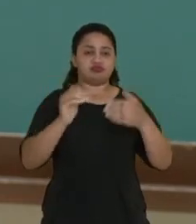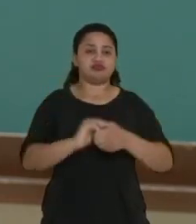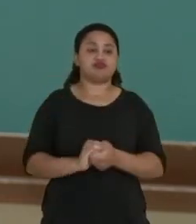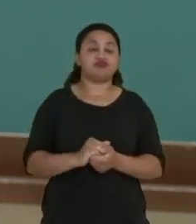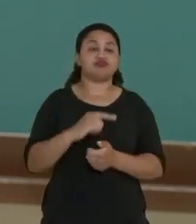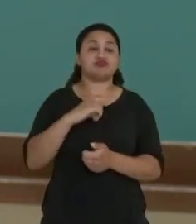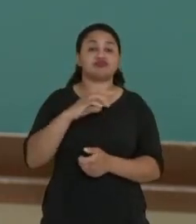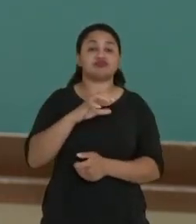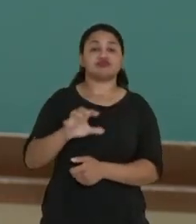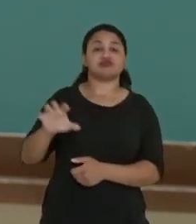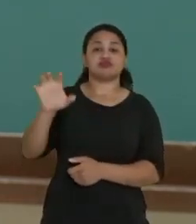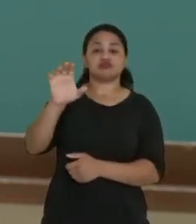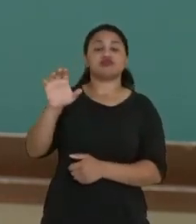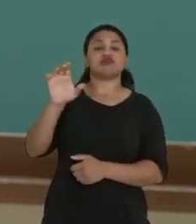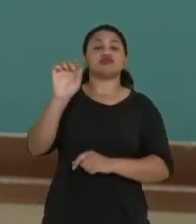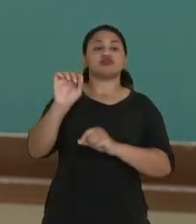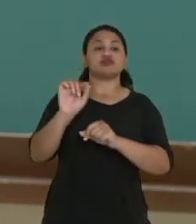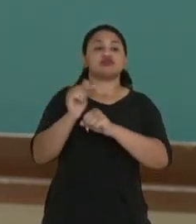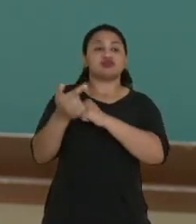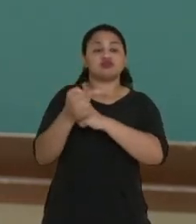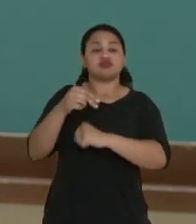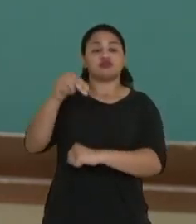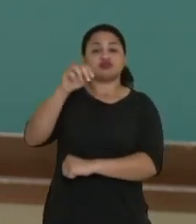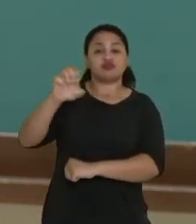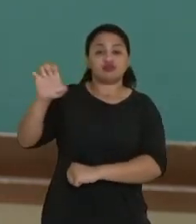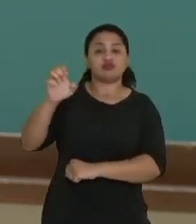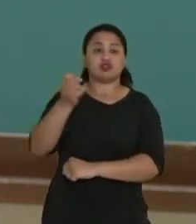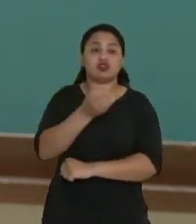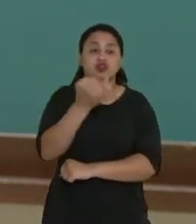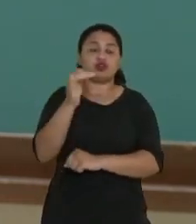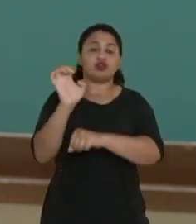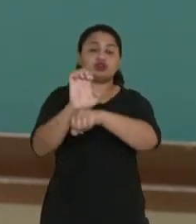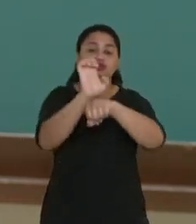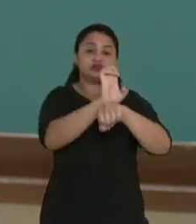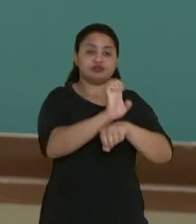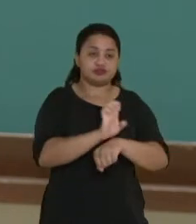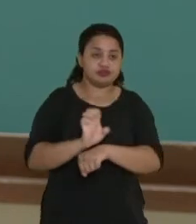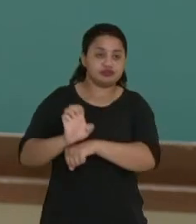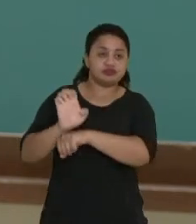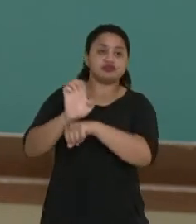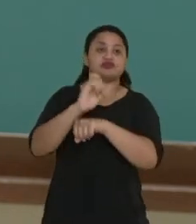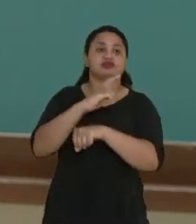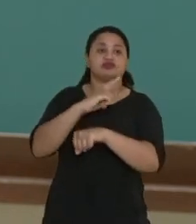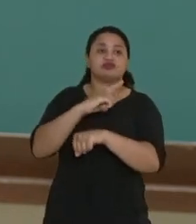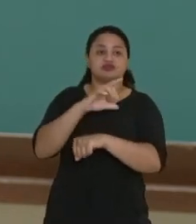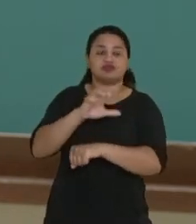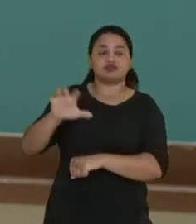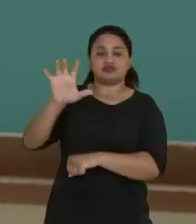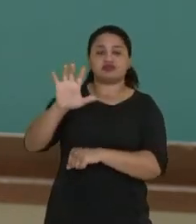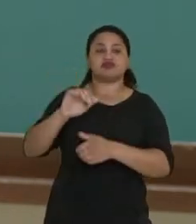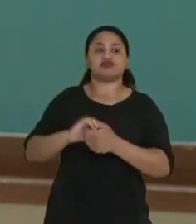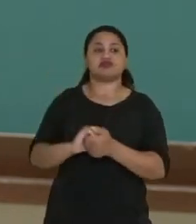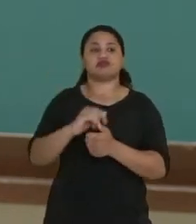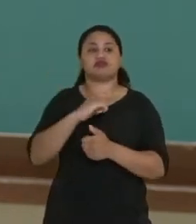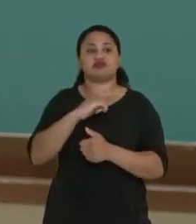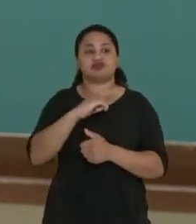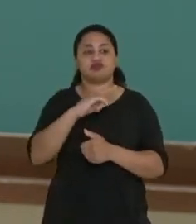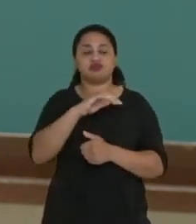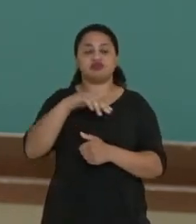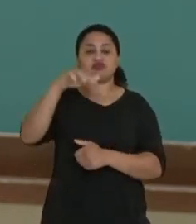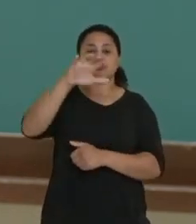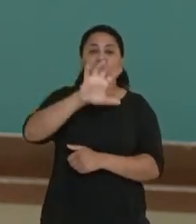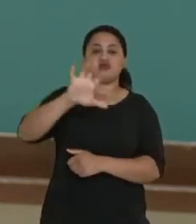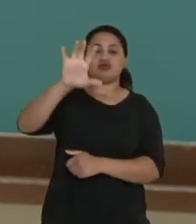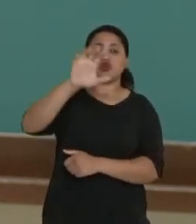localização geográfica do Nordeste, né? E quais estados que compõem a região. Então nós começamos lá na porção mais